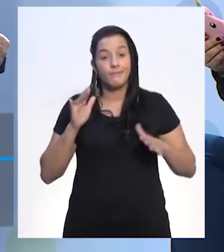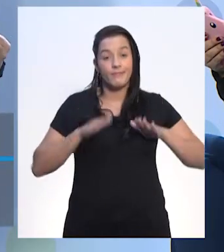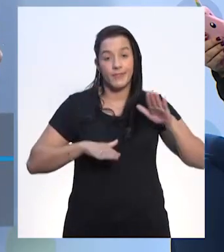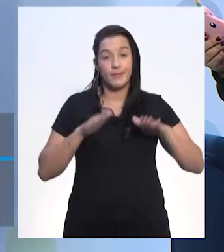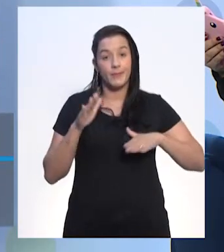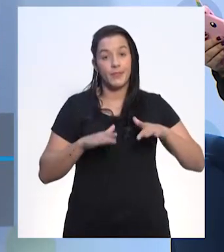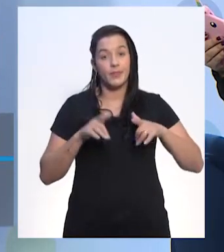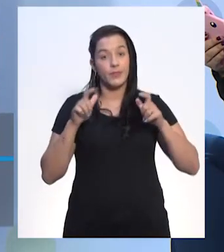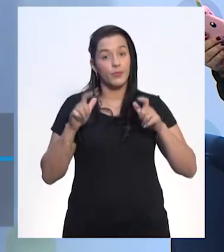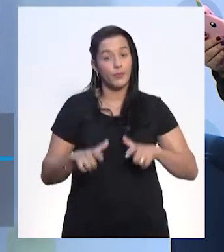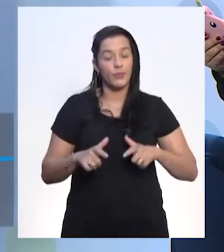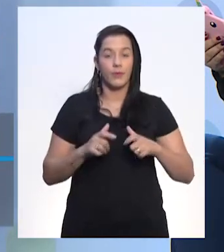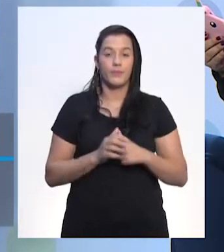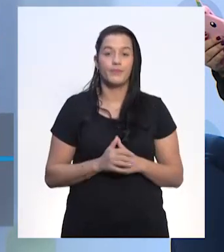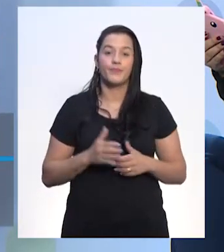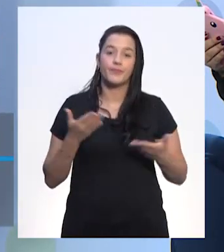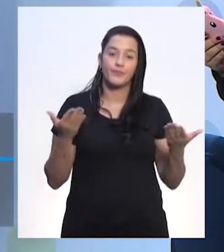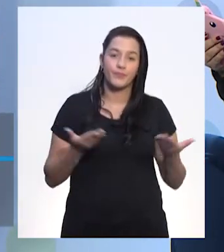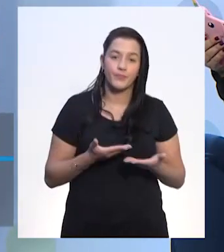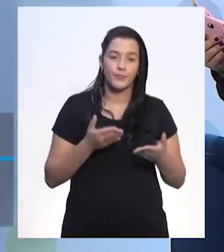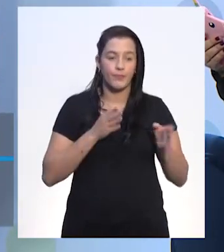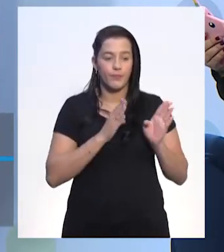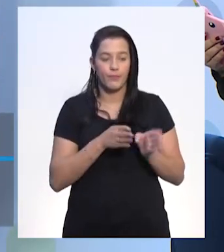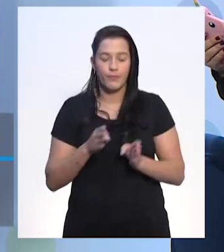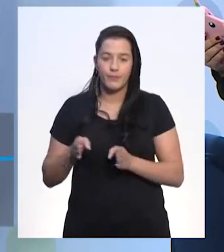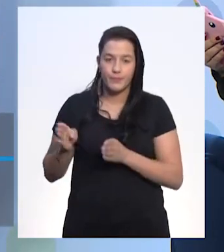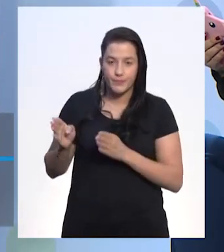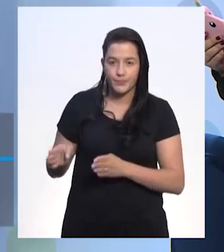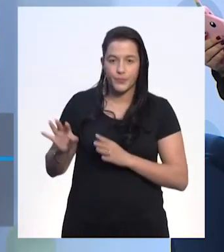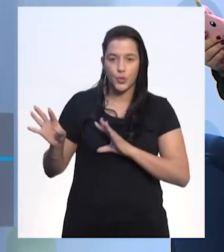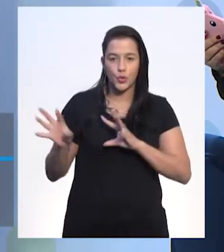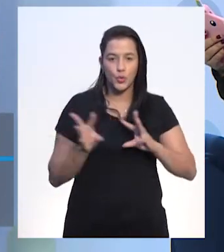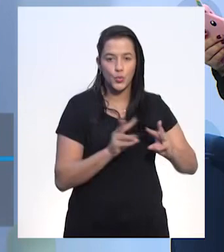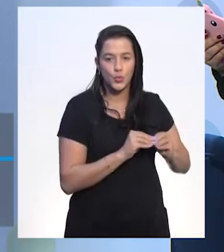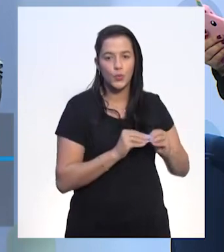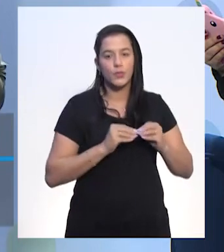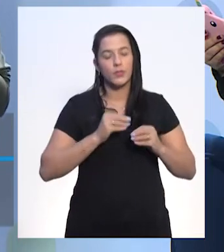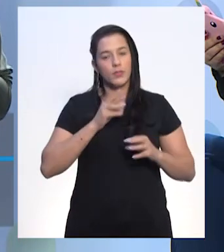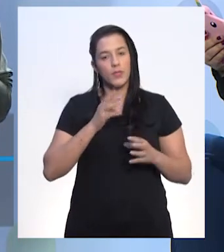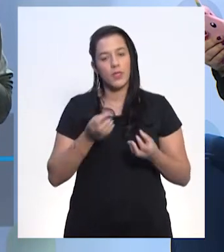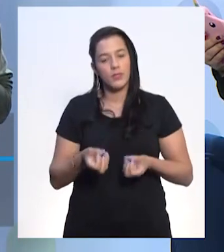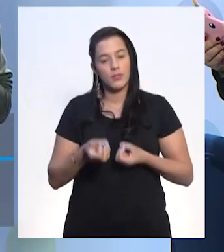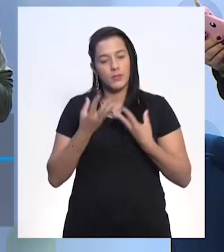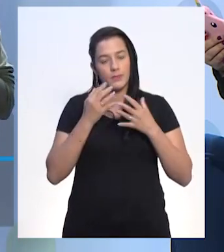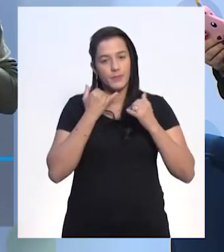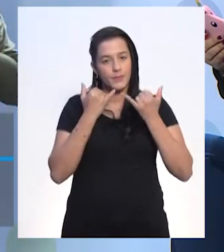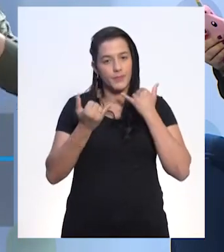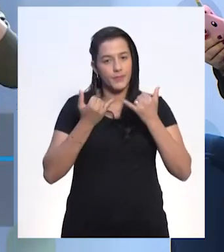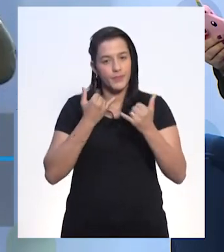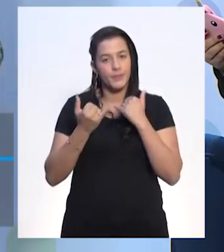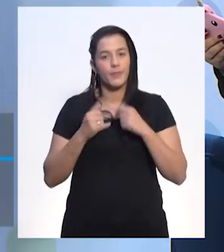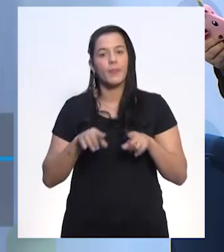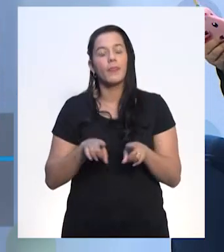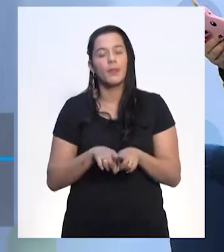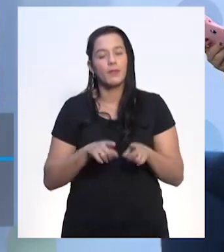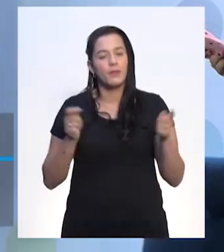conforme você consegue reorganizar, né, essas informações, vocês podem